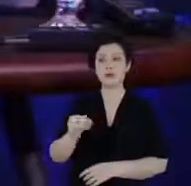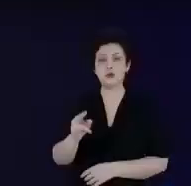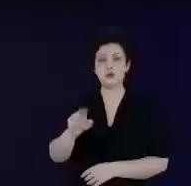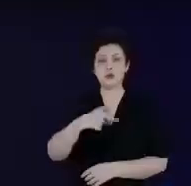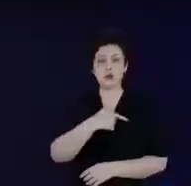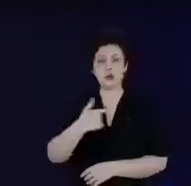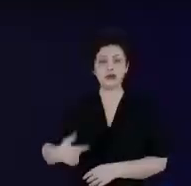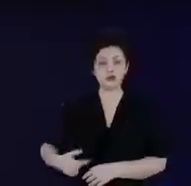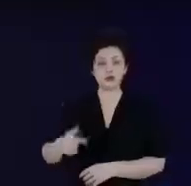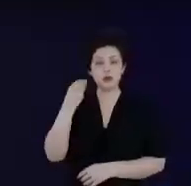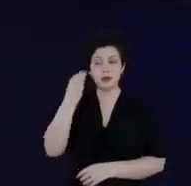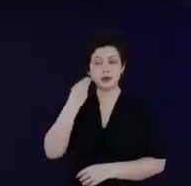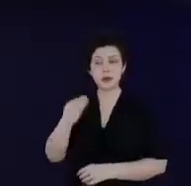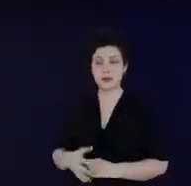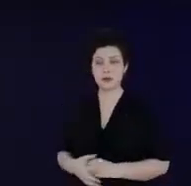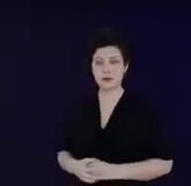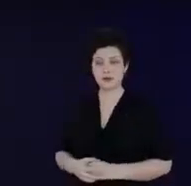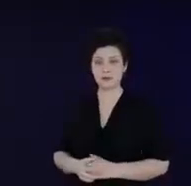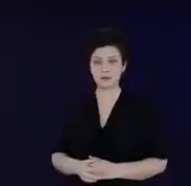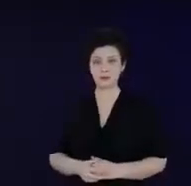nesse aspecto.